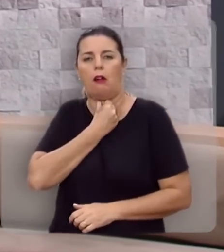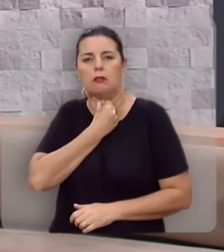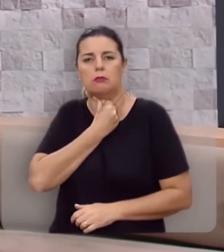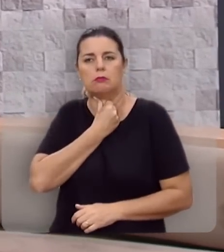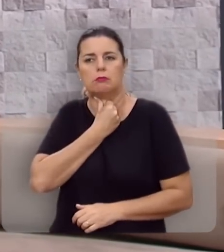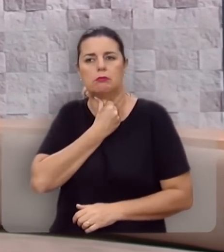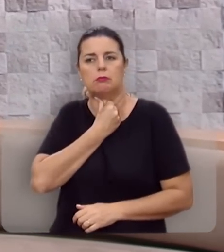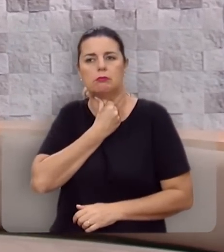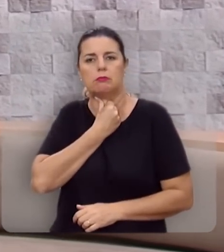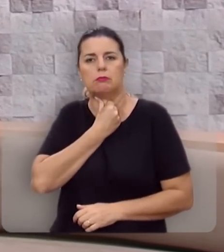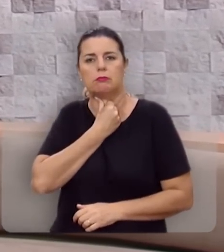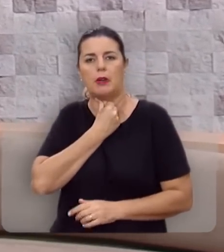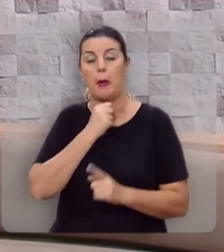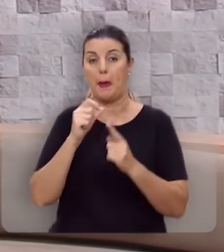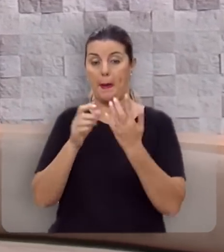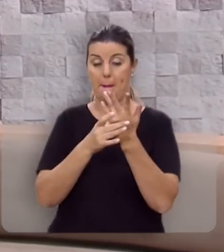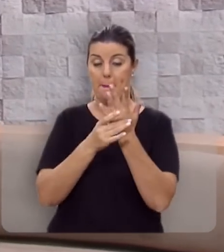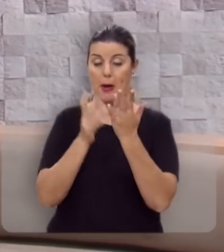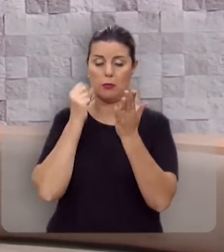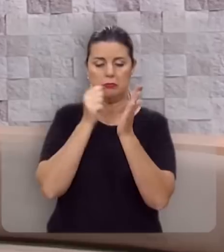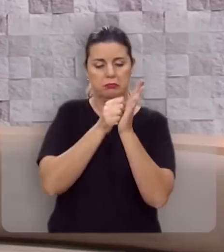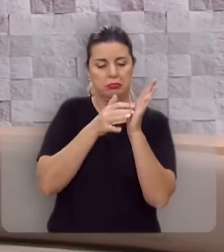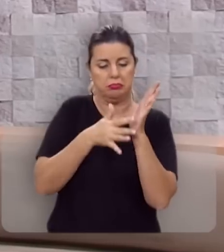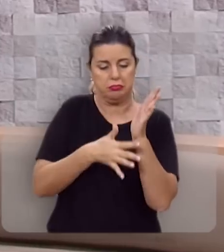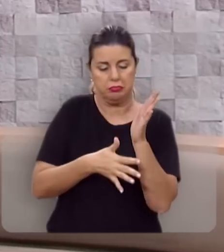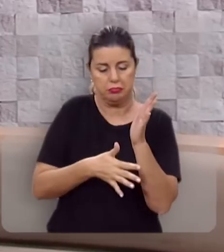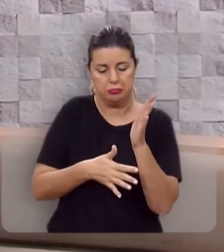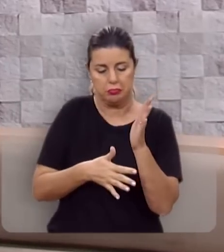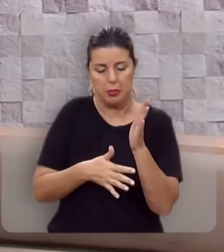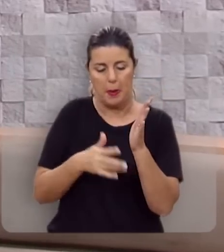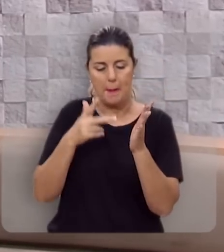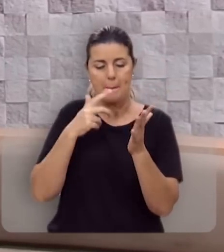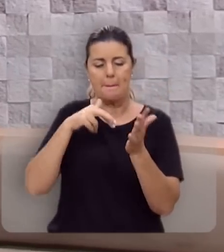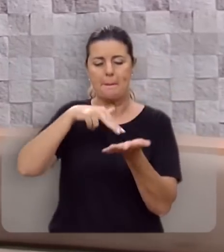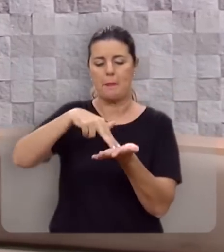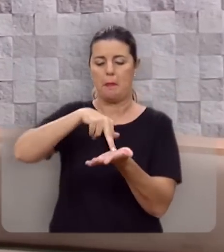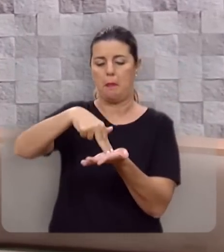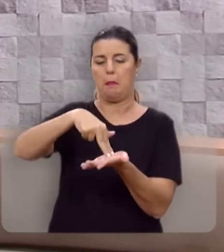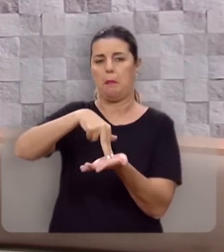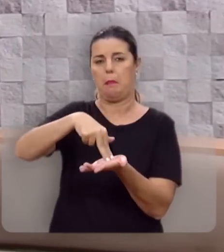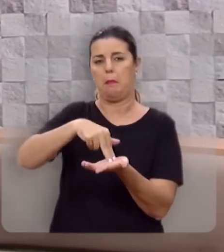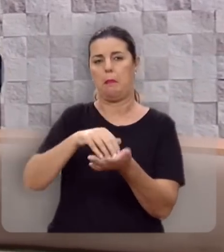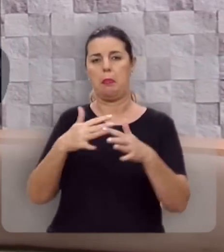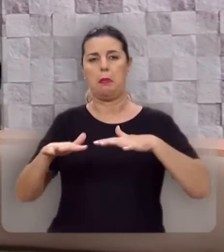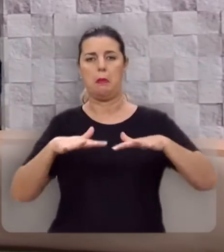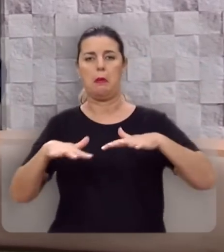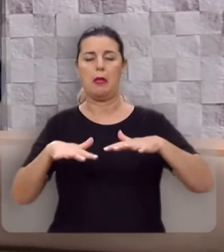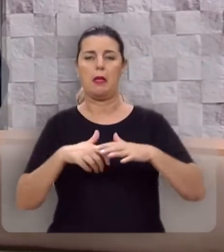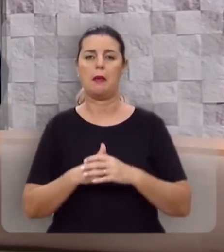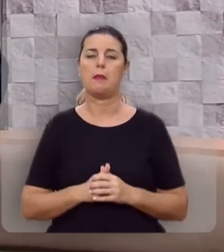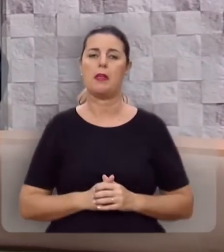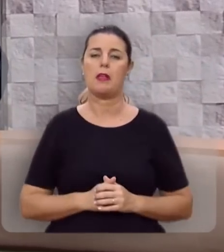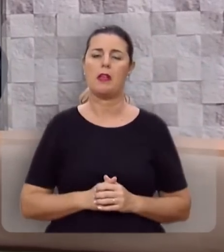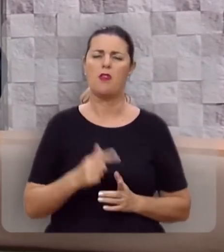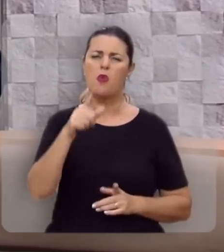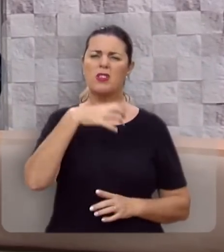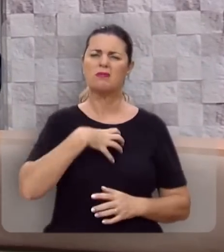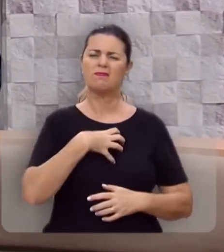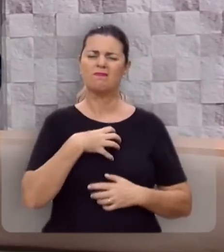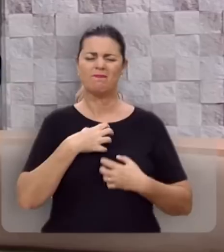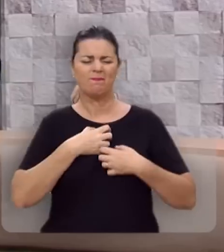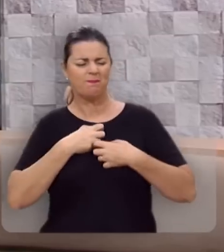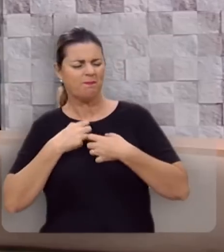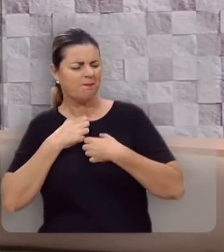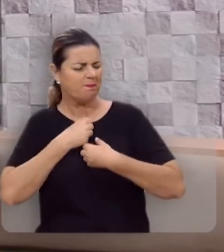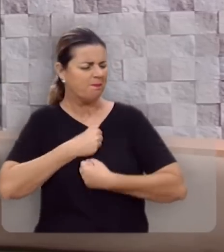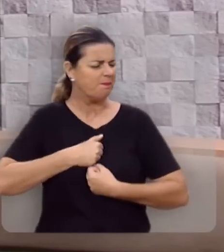sufocar. As mãos ficam suadas, os joelhos meio trôpegos, você fica